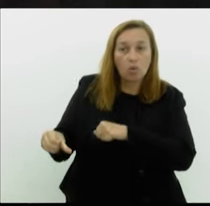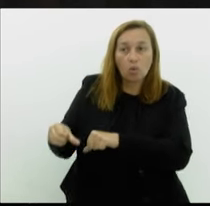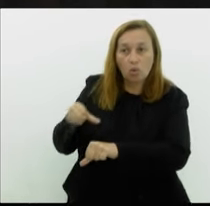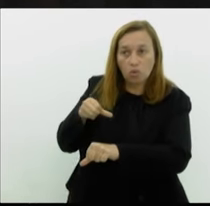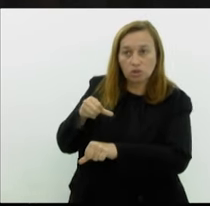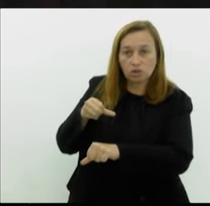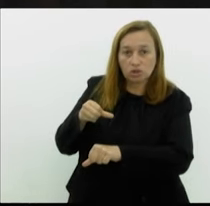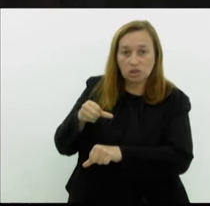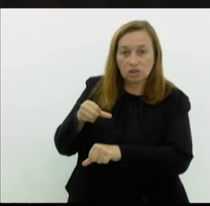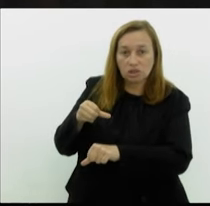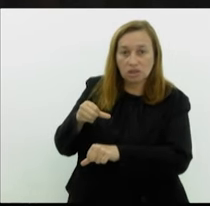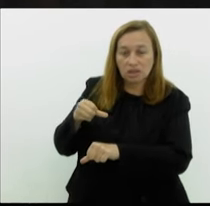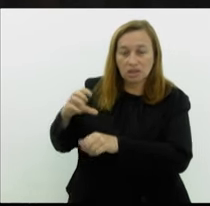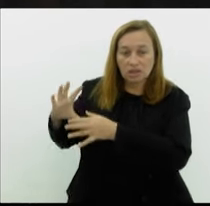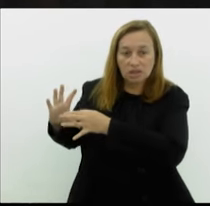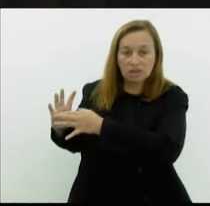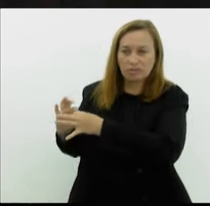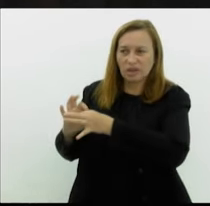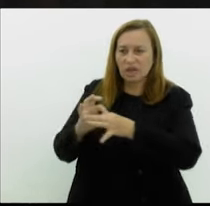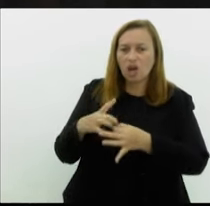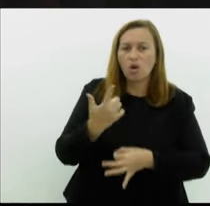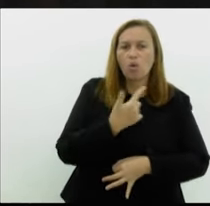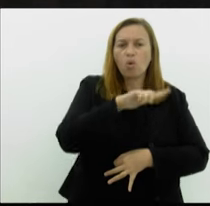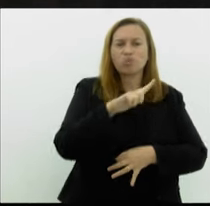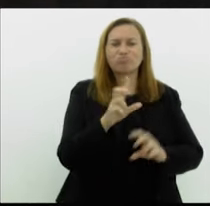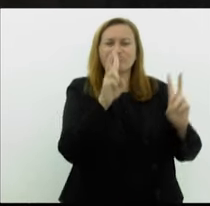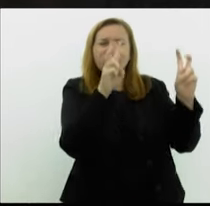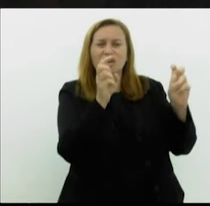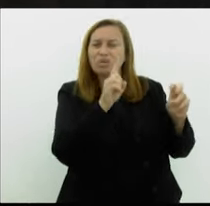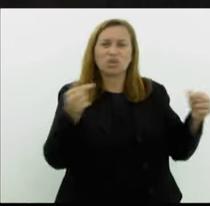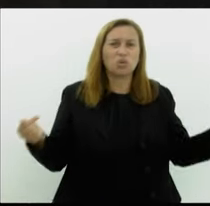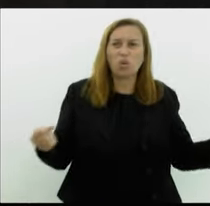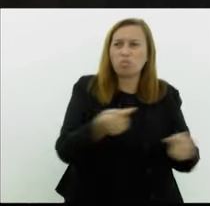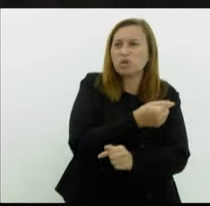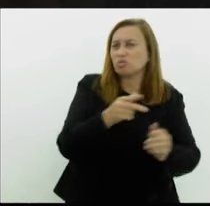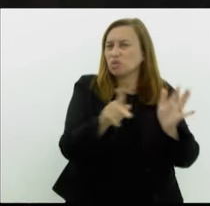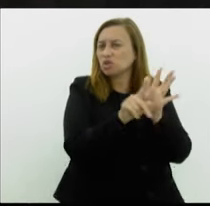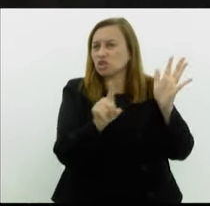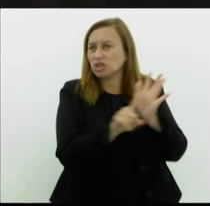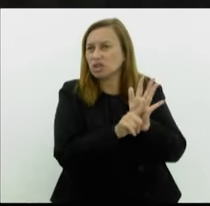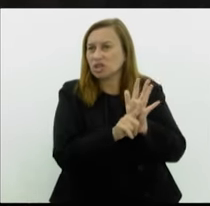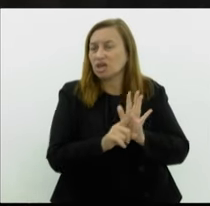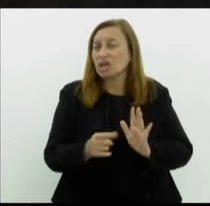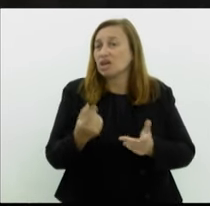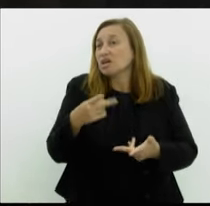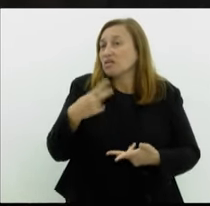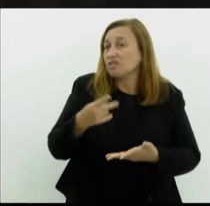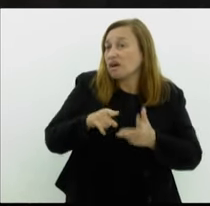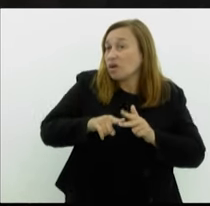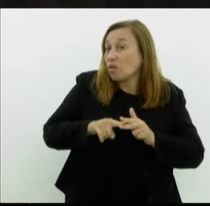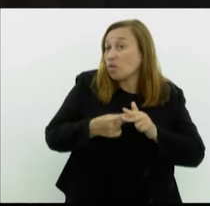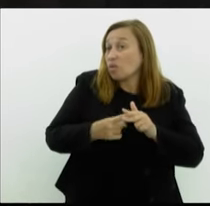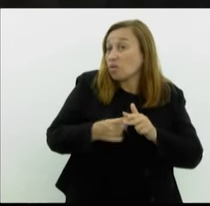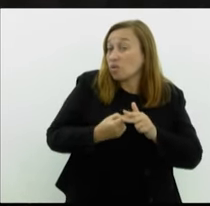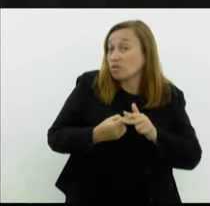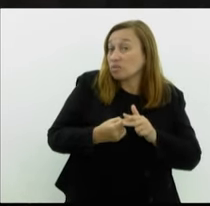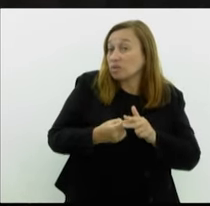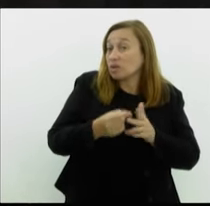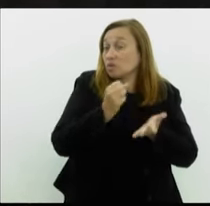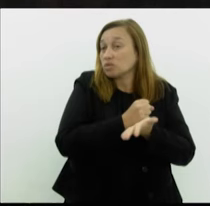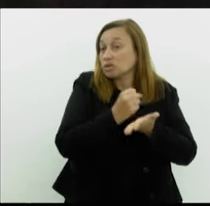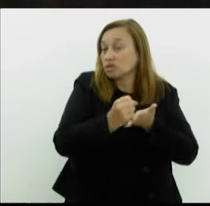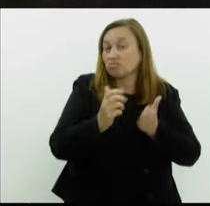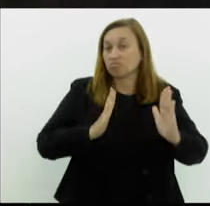temáticas que não condizem com o objeto desse projeto de lei, que trata de regulamentar a possibilidade de contratação